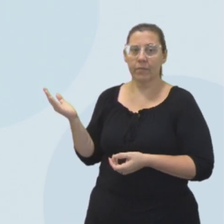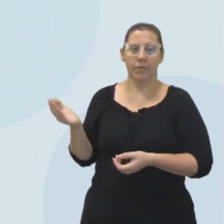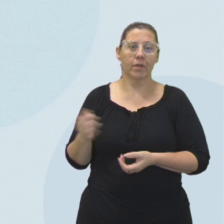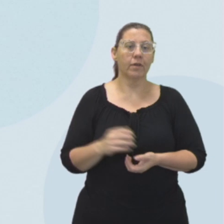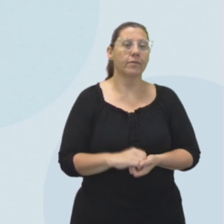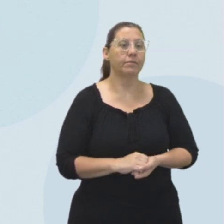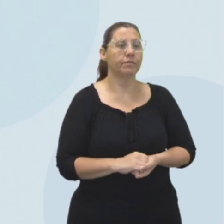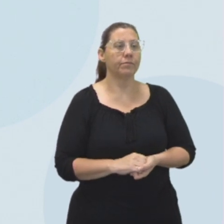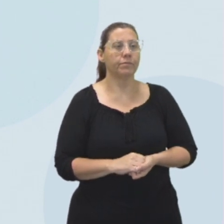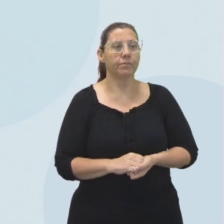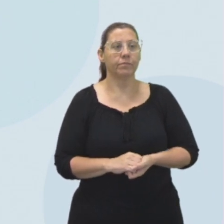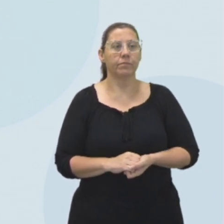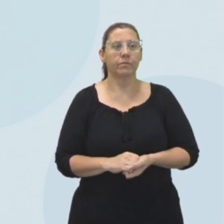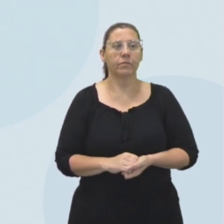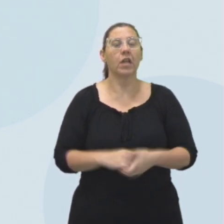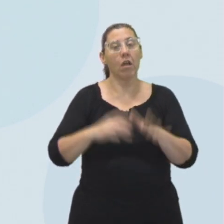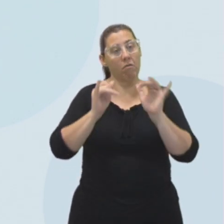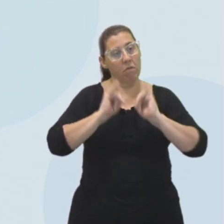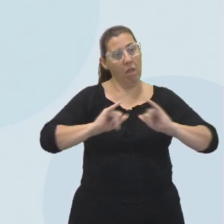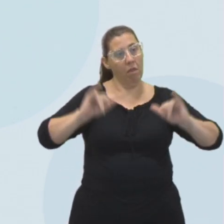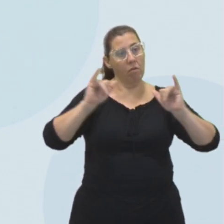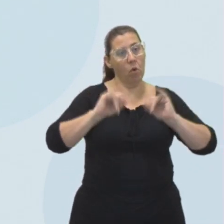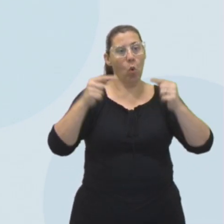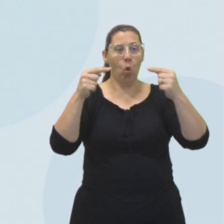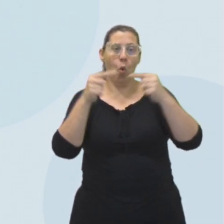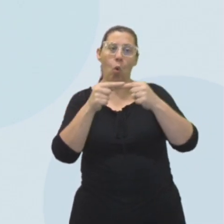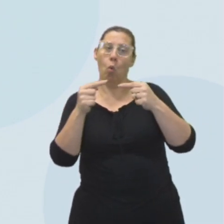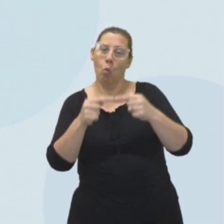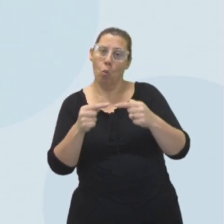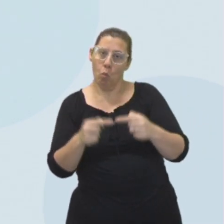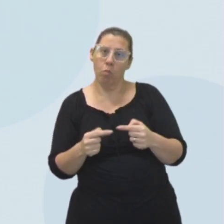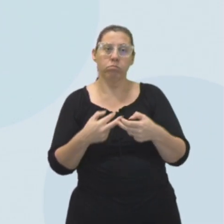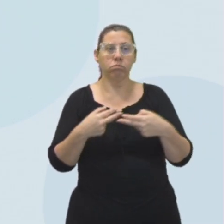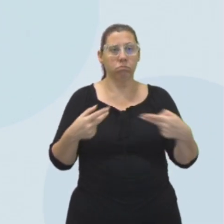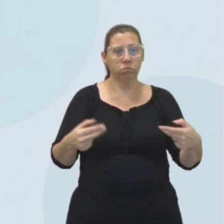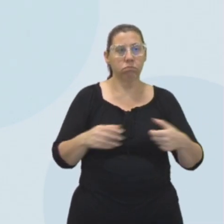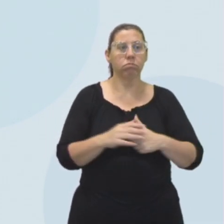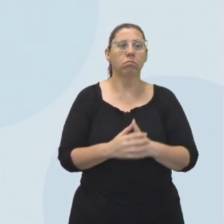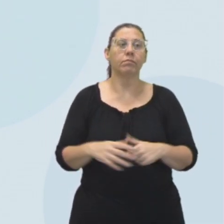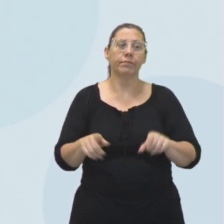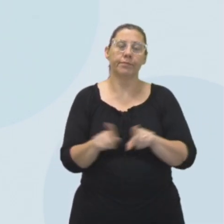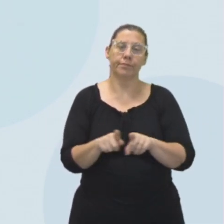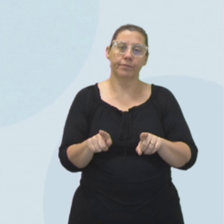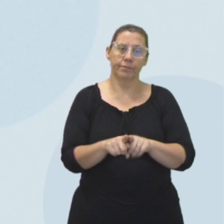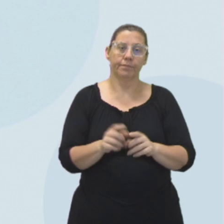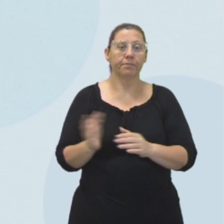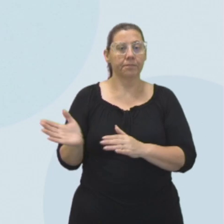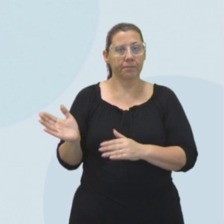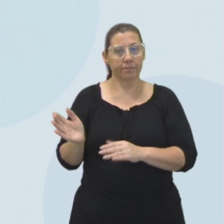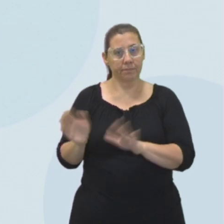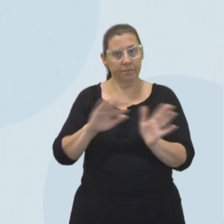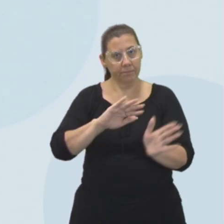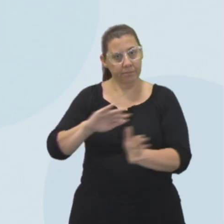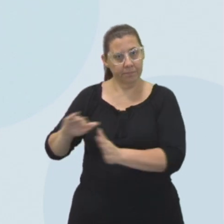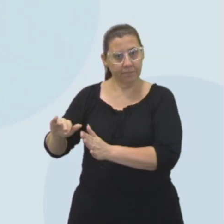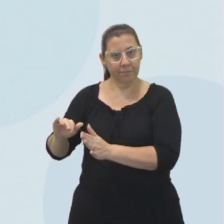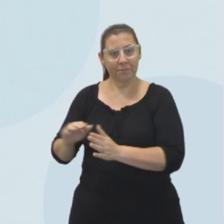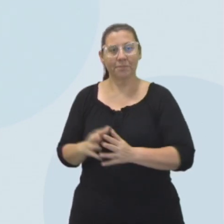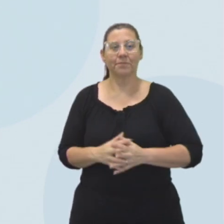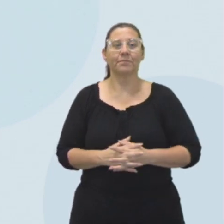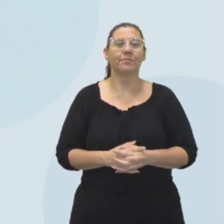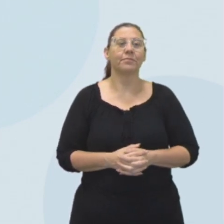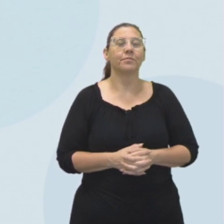Então, a narrativa é uma forma de manter sintonia, acabei de falar, e ela tem uma função social. Posso passar? Eu até adiantei o